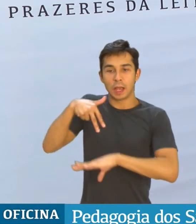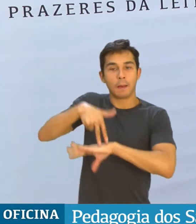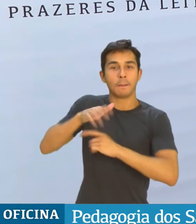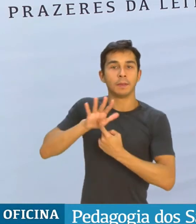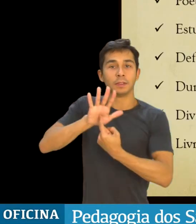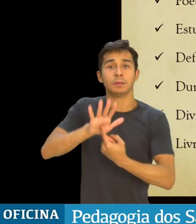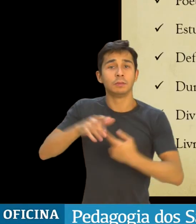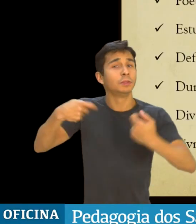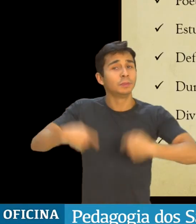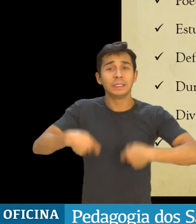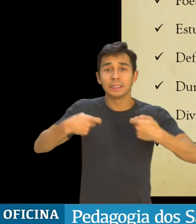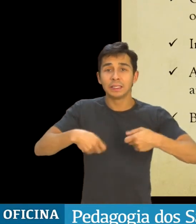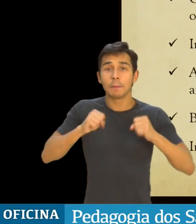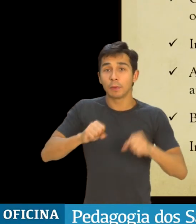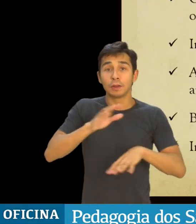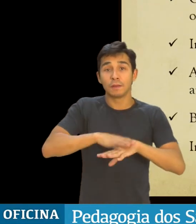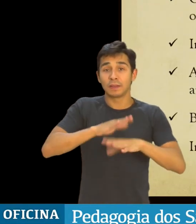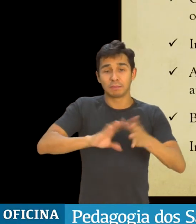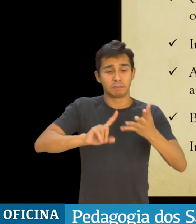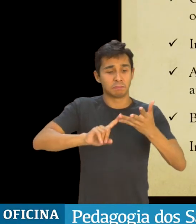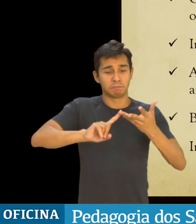a apresentação.